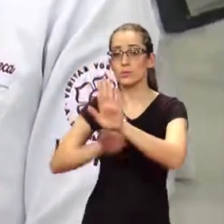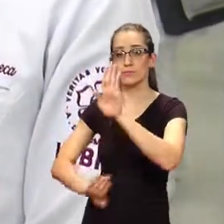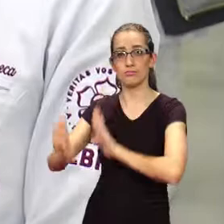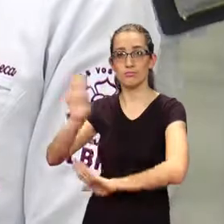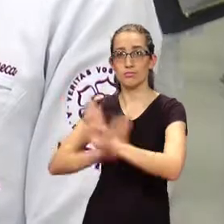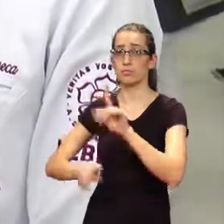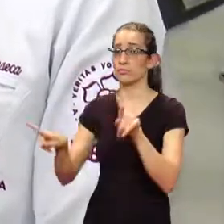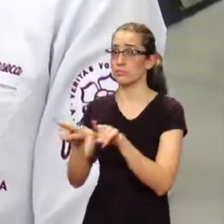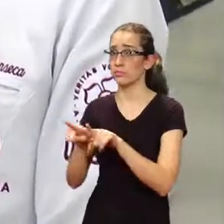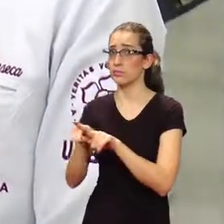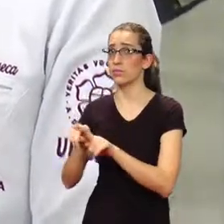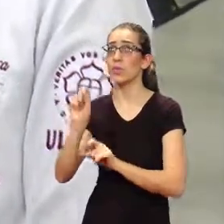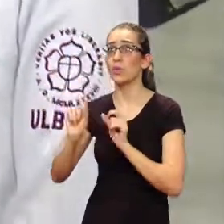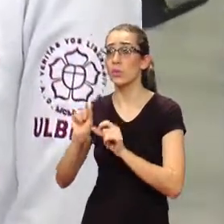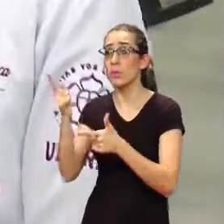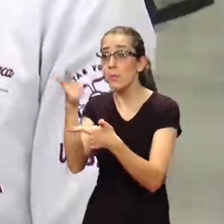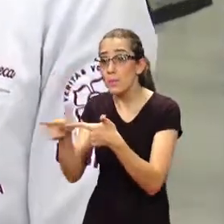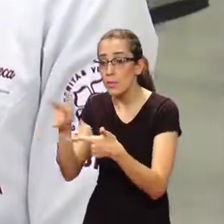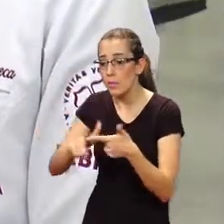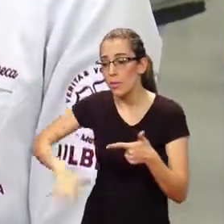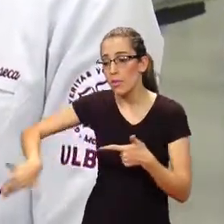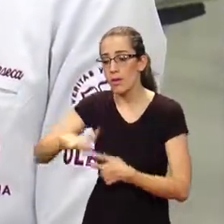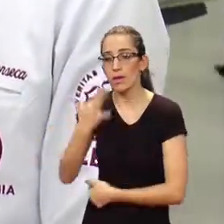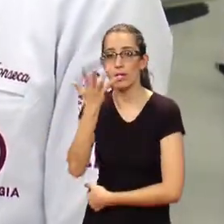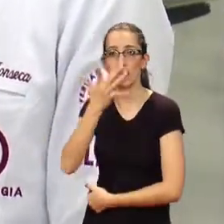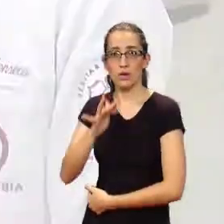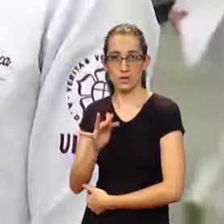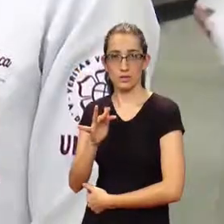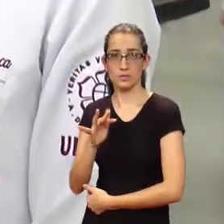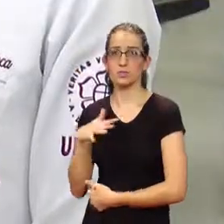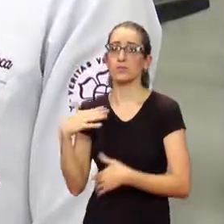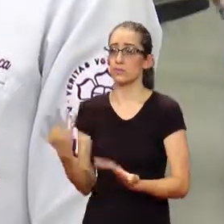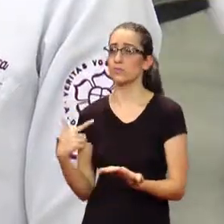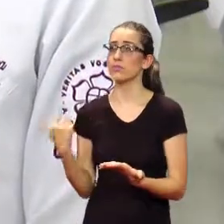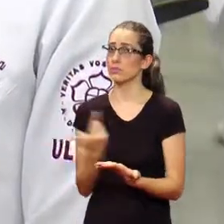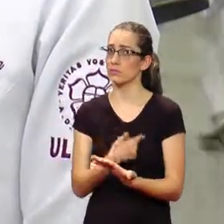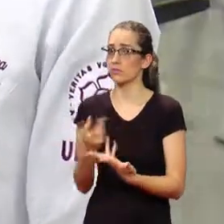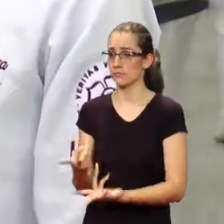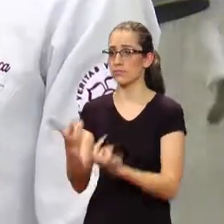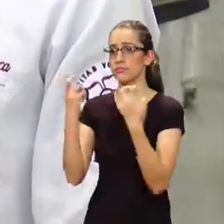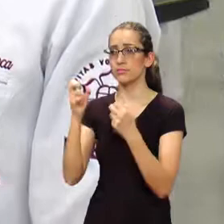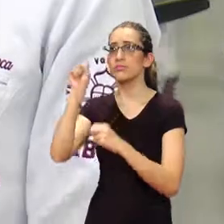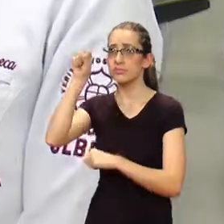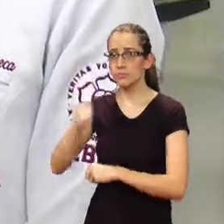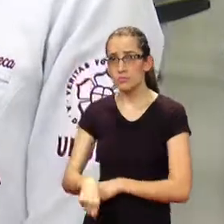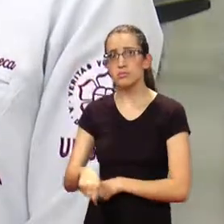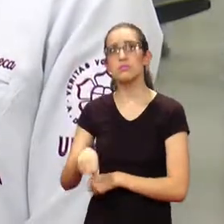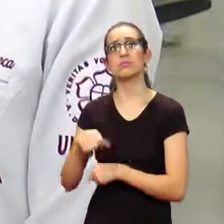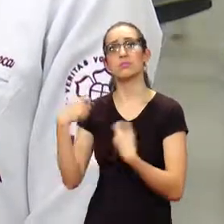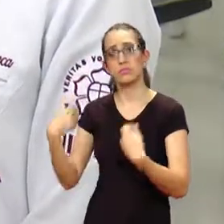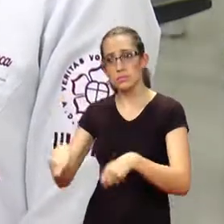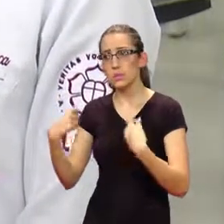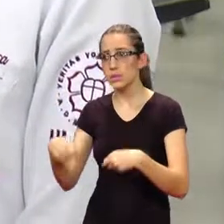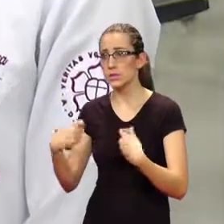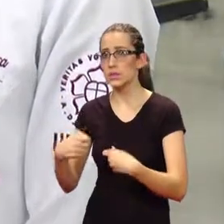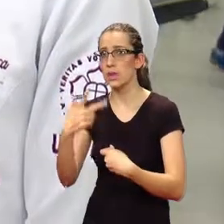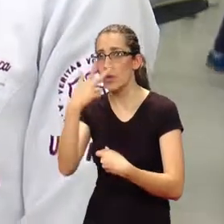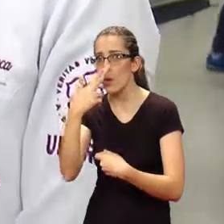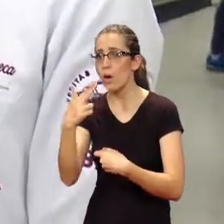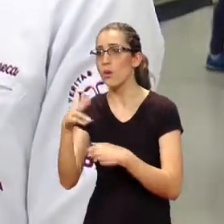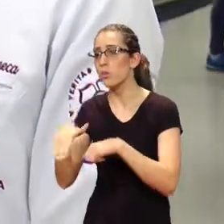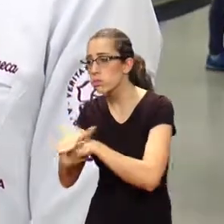dietas principais causas dos problemas infantis né então a gente vê que é necessário que a gente faça uma